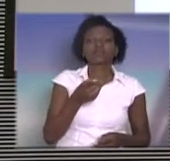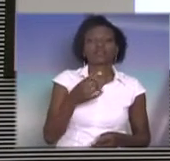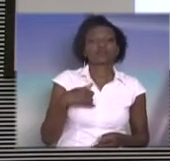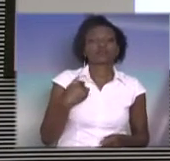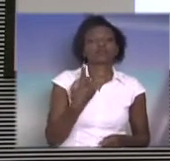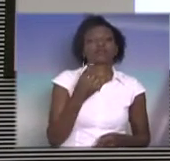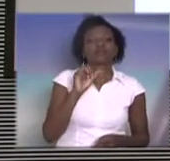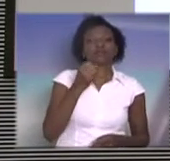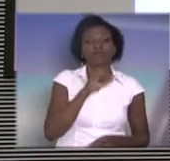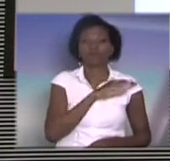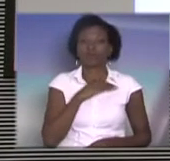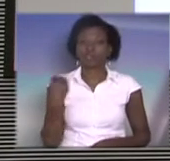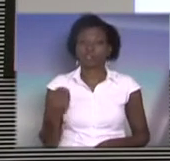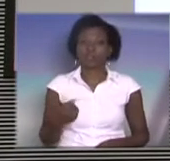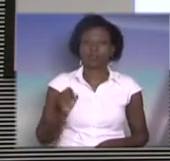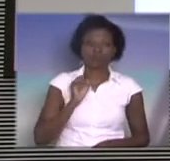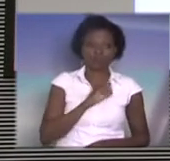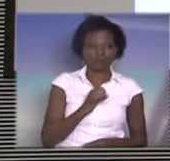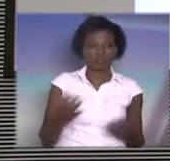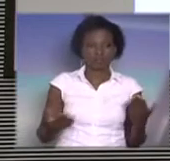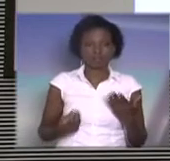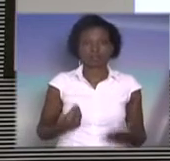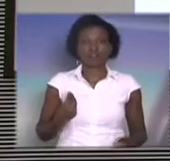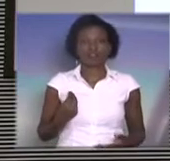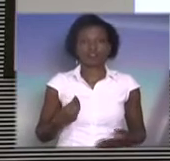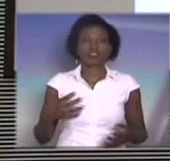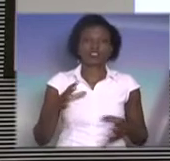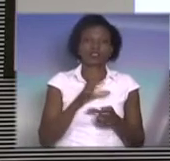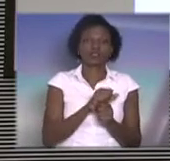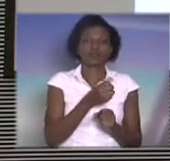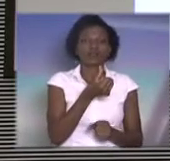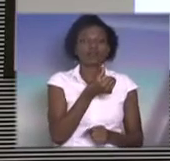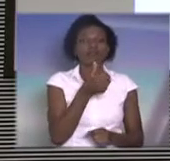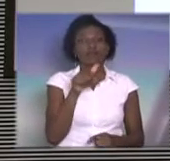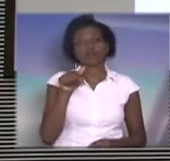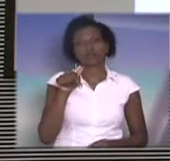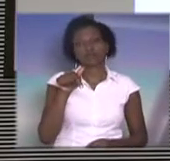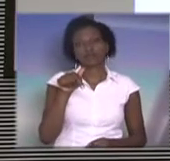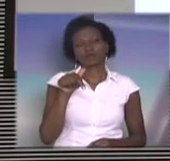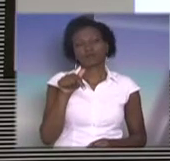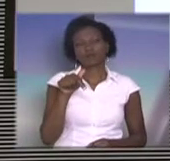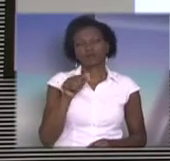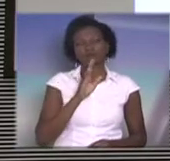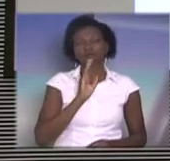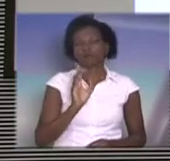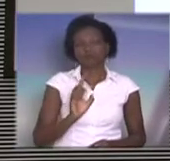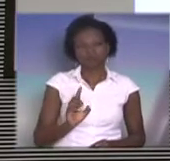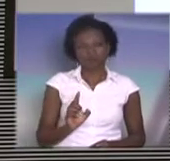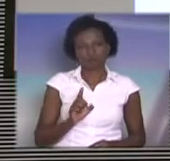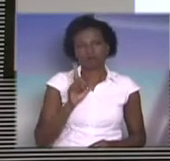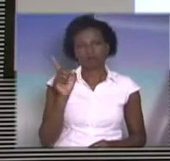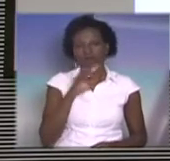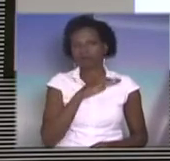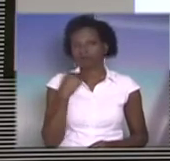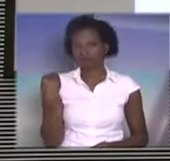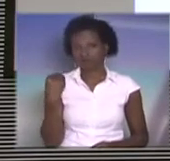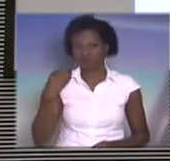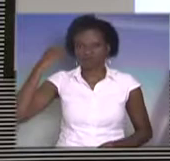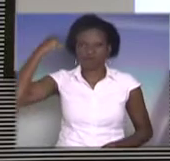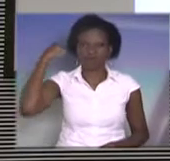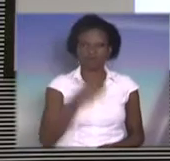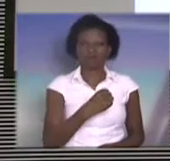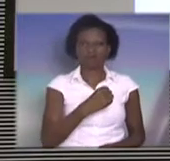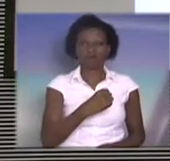anos. Se ele fosse vivo hoje, ele teria 67 anos. Para quem não sabe, ele foi morto, foi